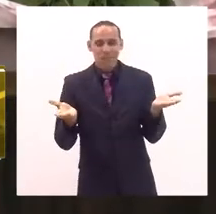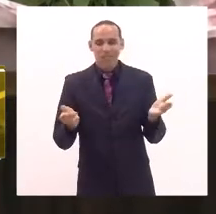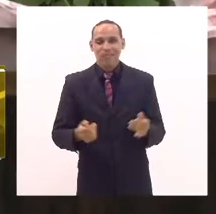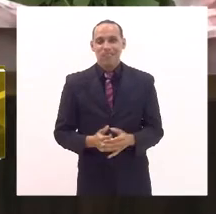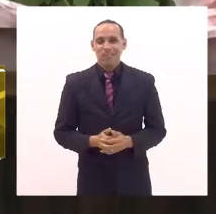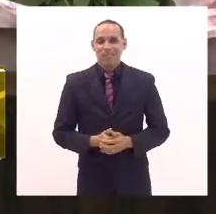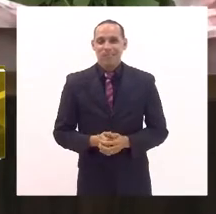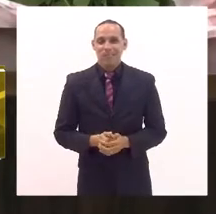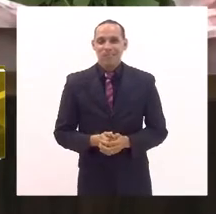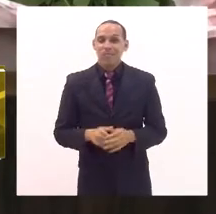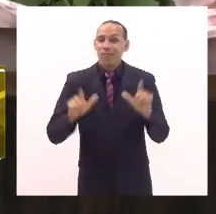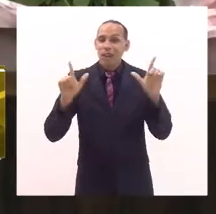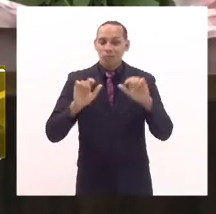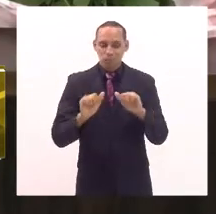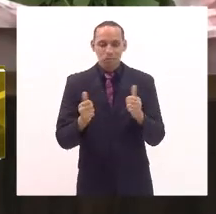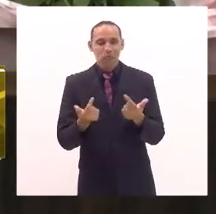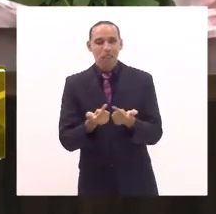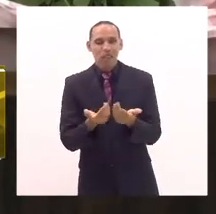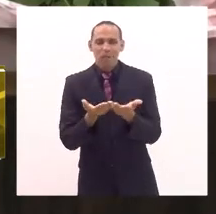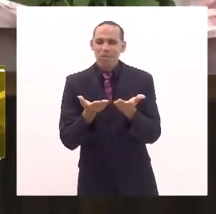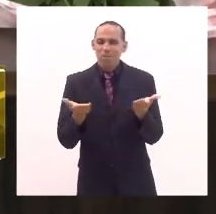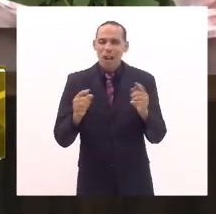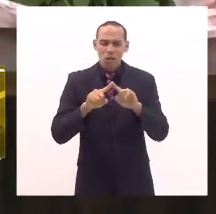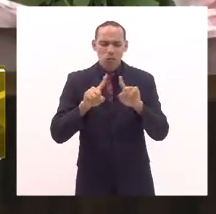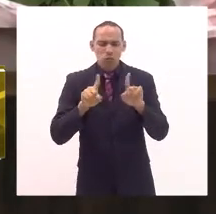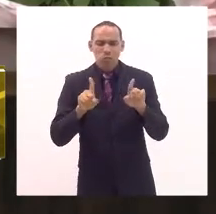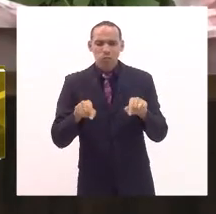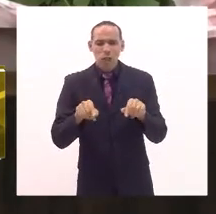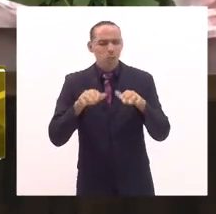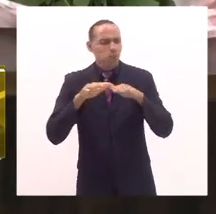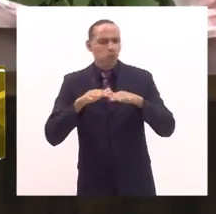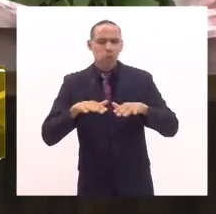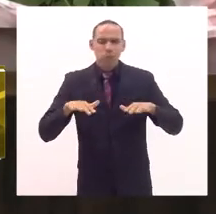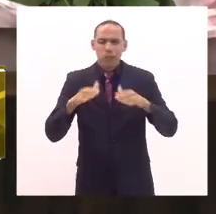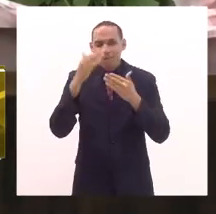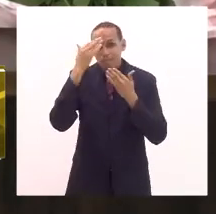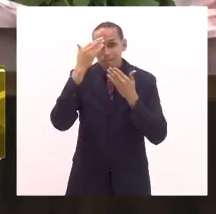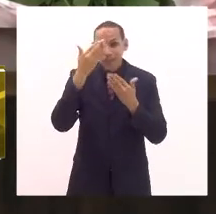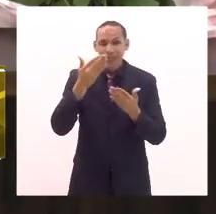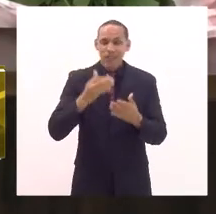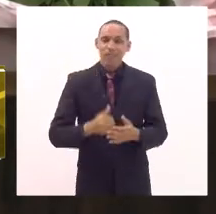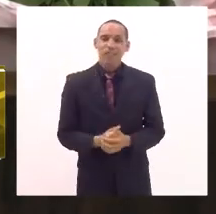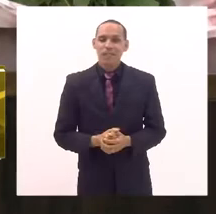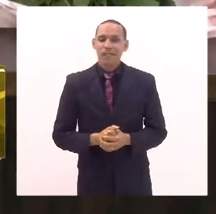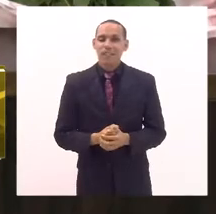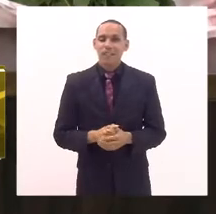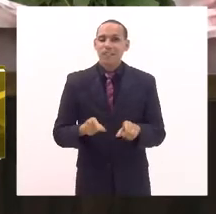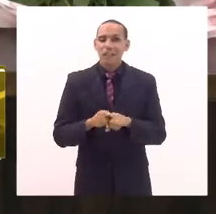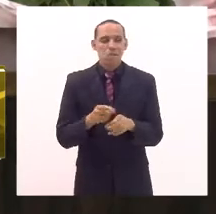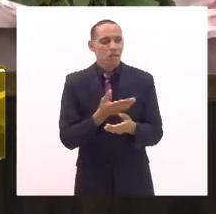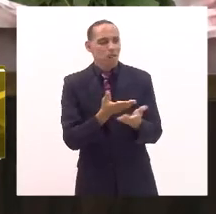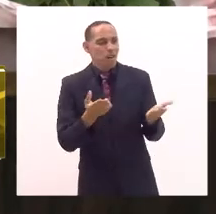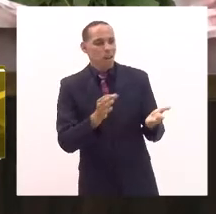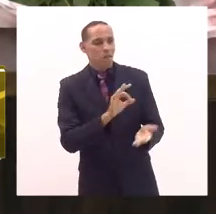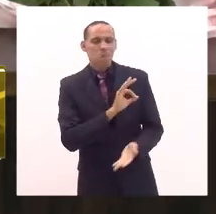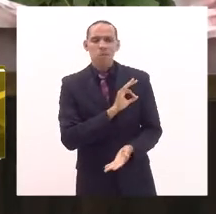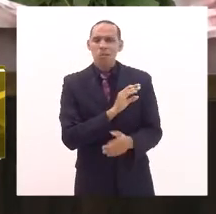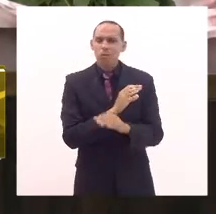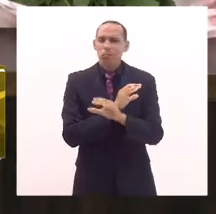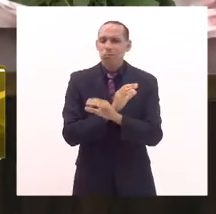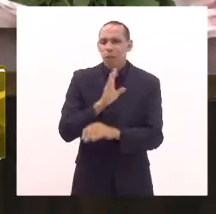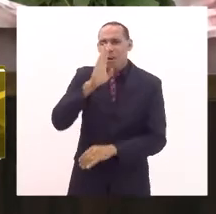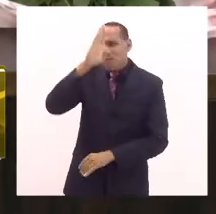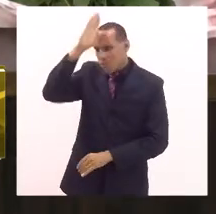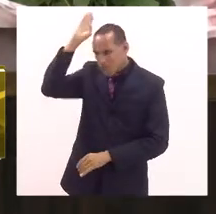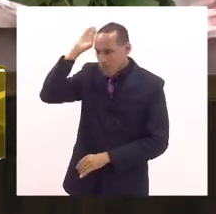a TV Alérgica está, a todos os funcionários dessa casa, o meu agradecimento. Nós temos aqui policiais civis,